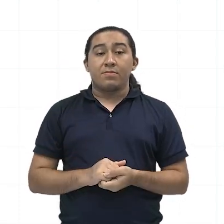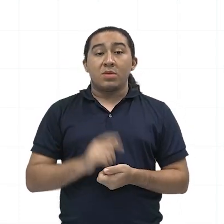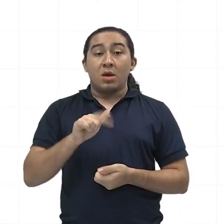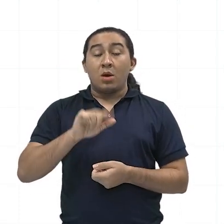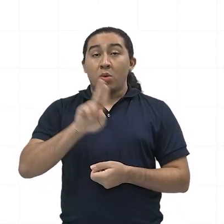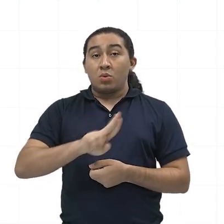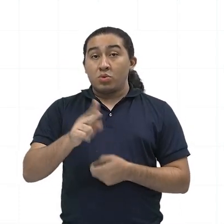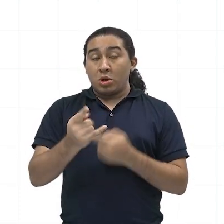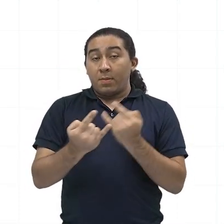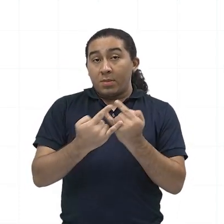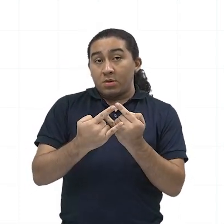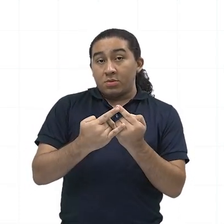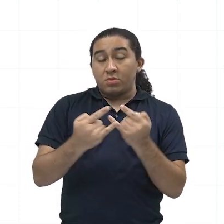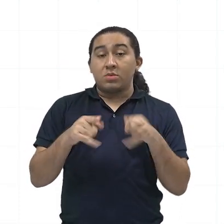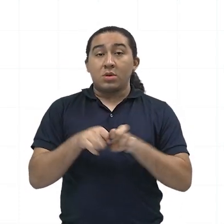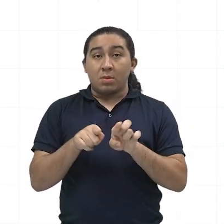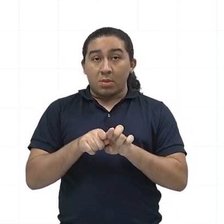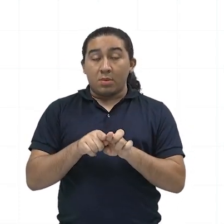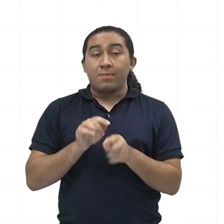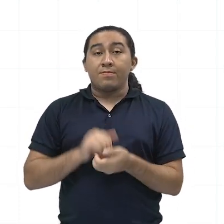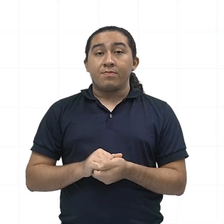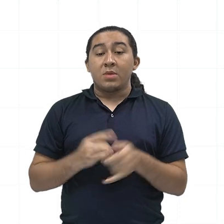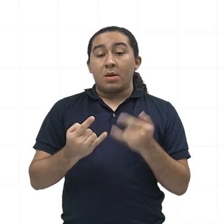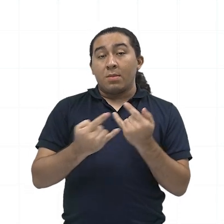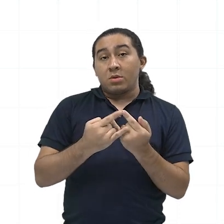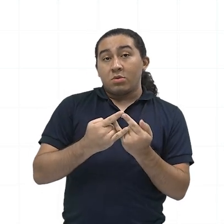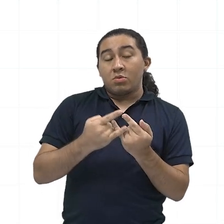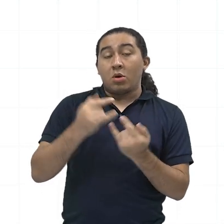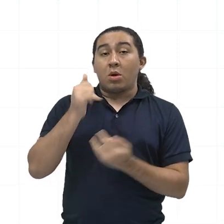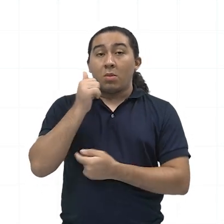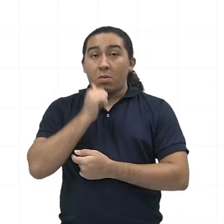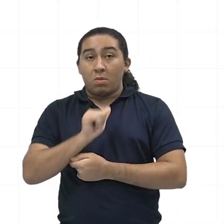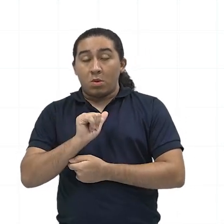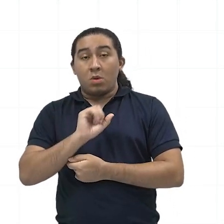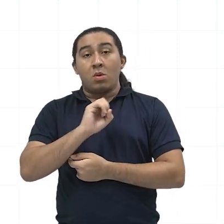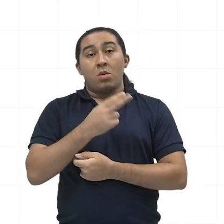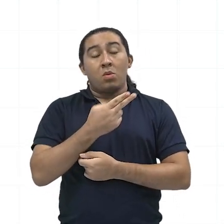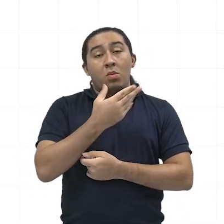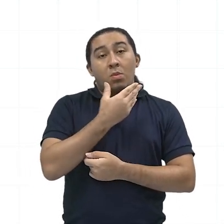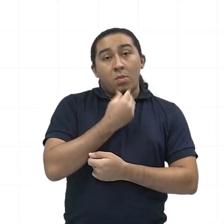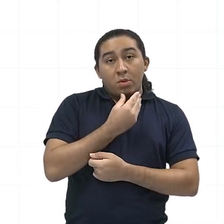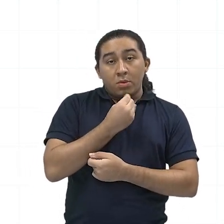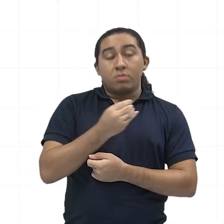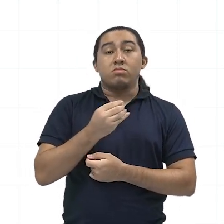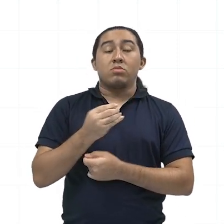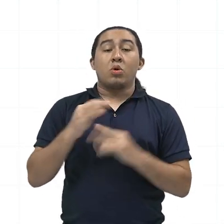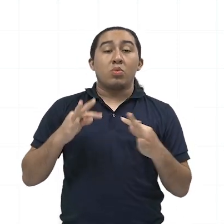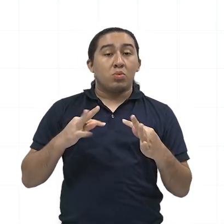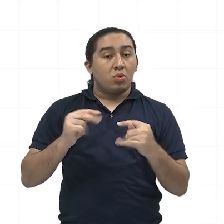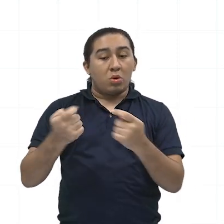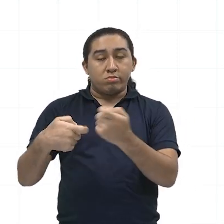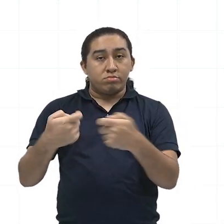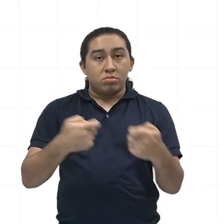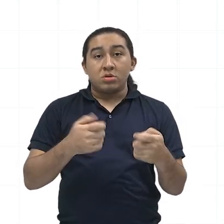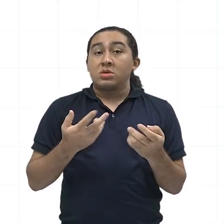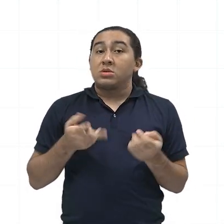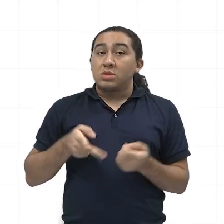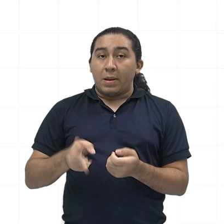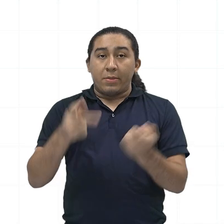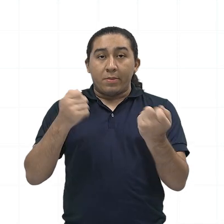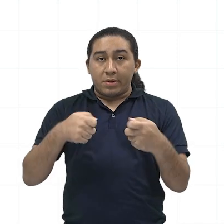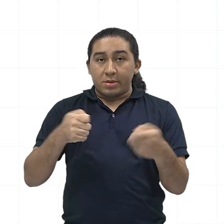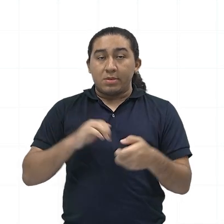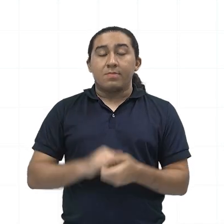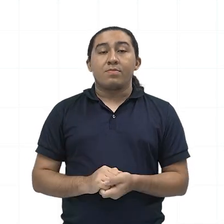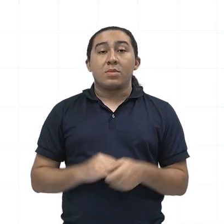de preservativos, tá? Feminino ou masculino em todas as relações sexuais. Então, sempre lembrando, a